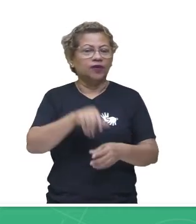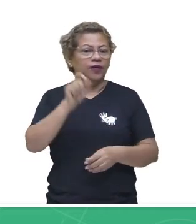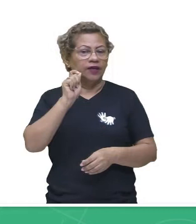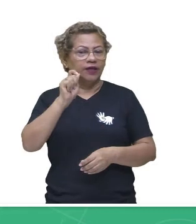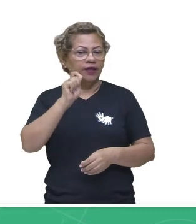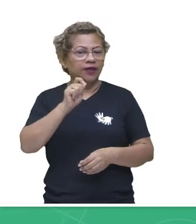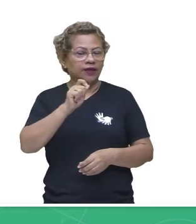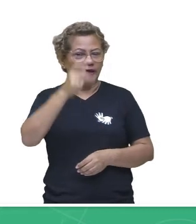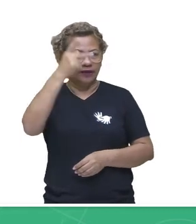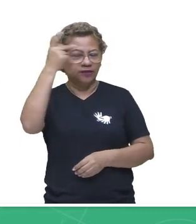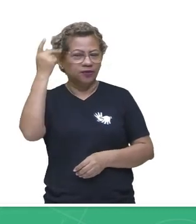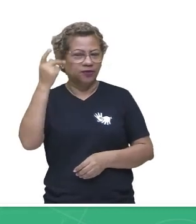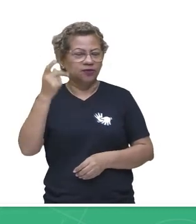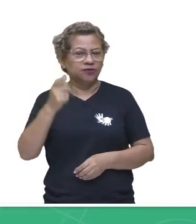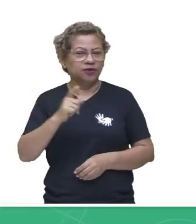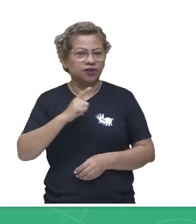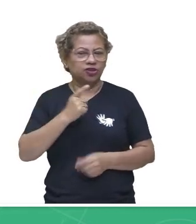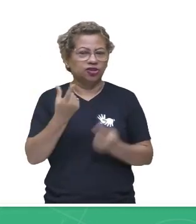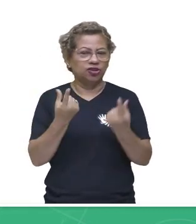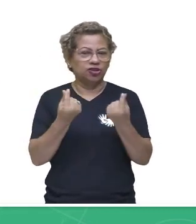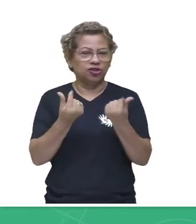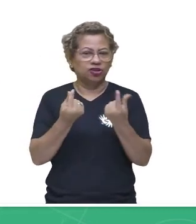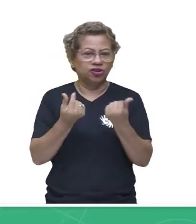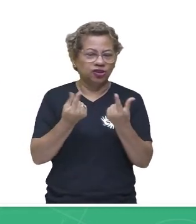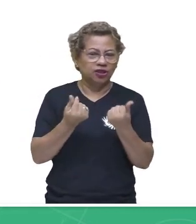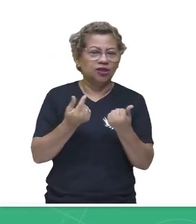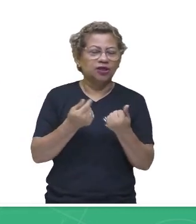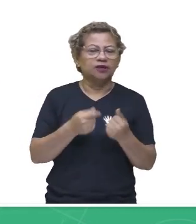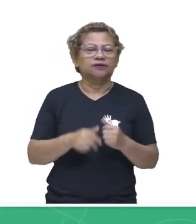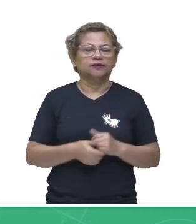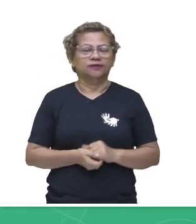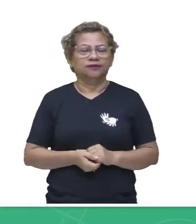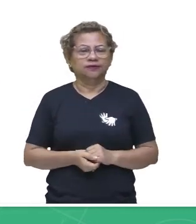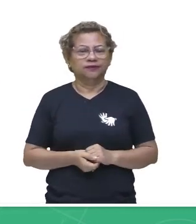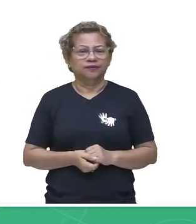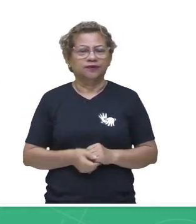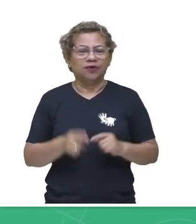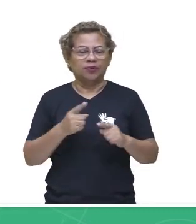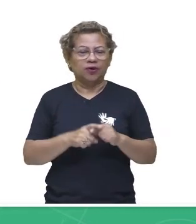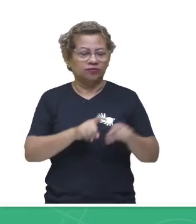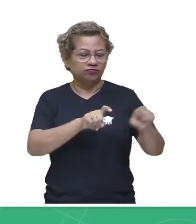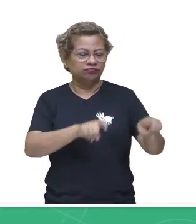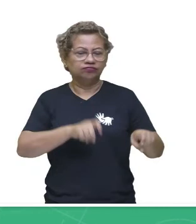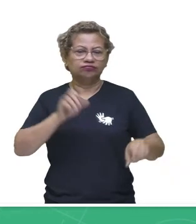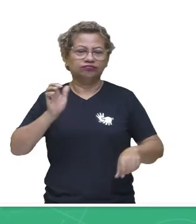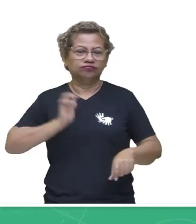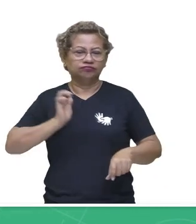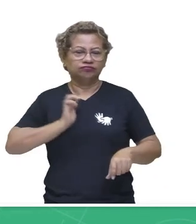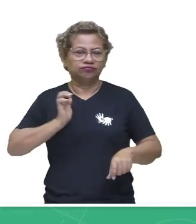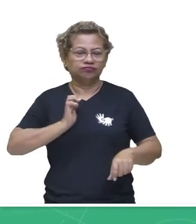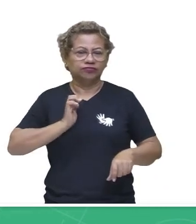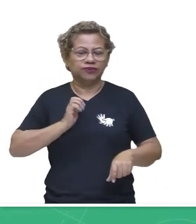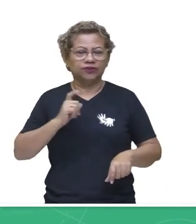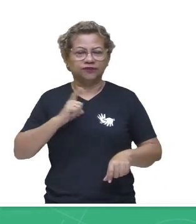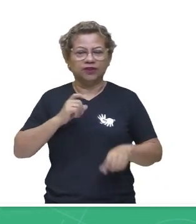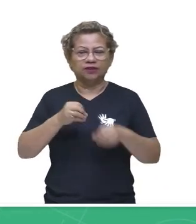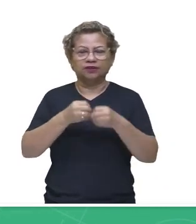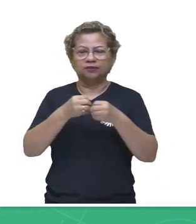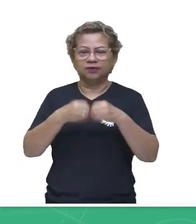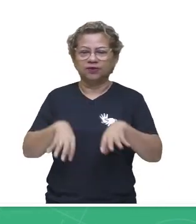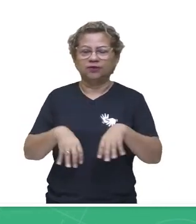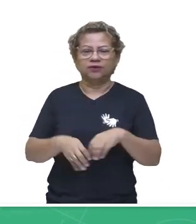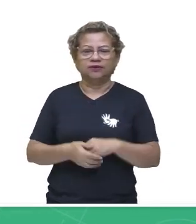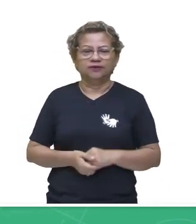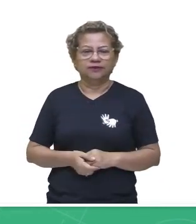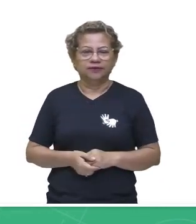indivíduos para evitar que os grandes proprietários fossem prejudicados. E aí? O que nós trouxemos então? Olha o